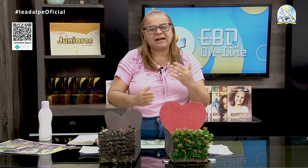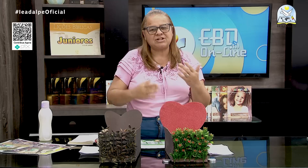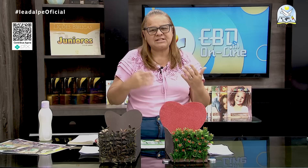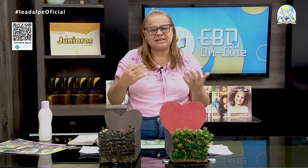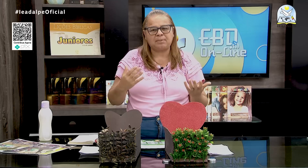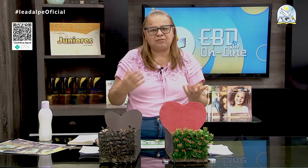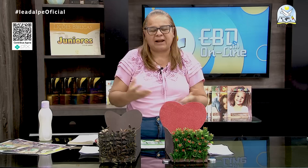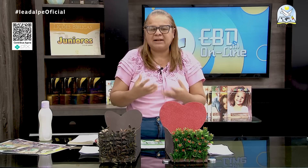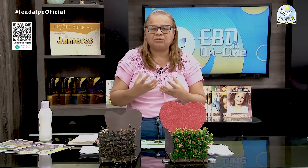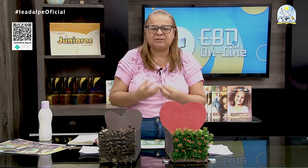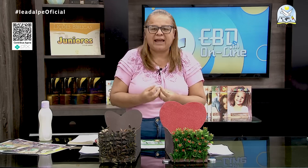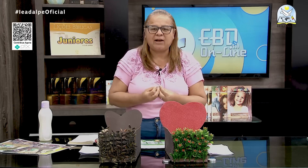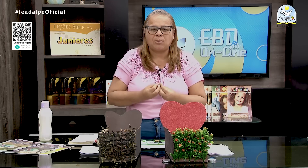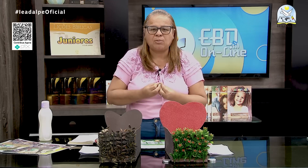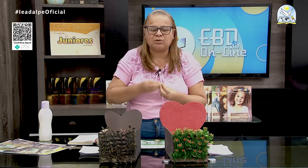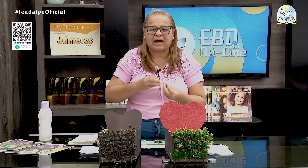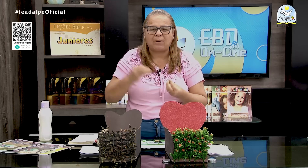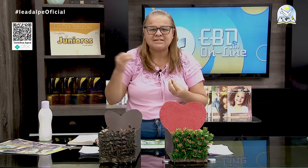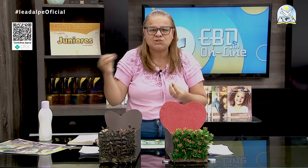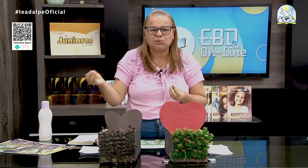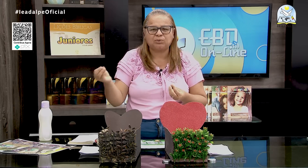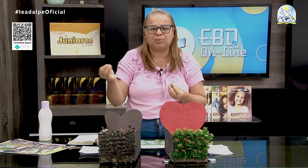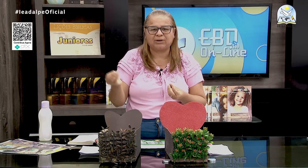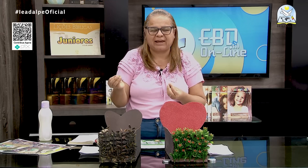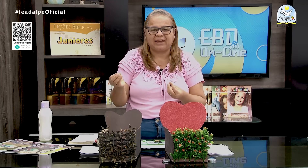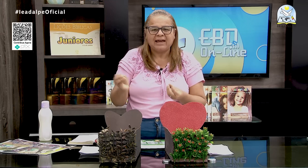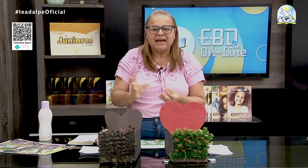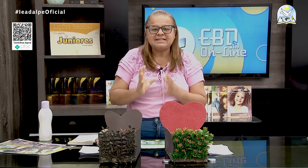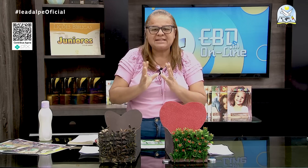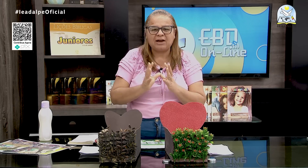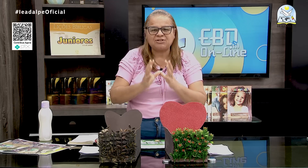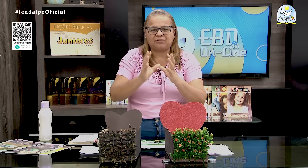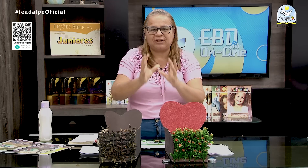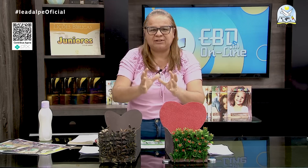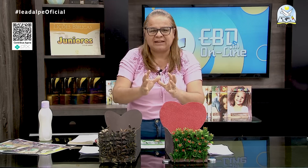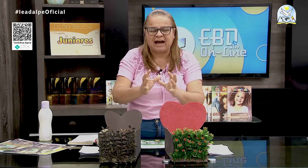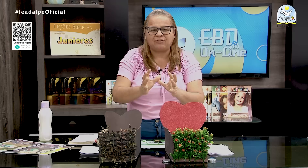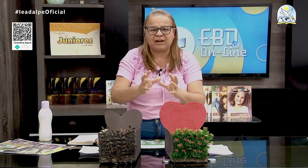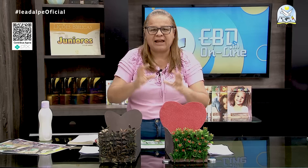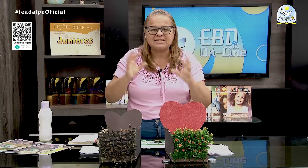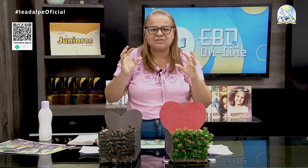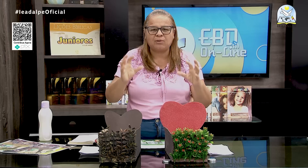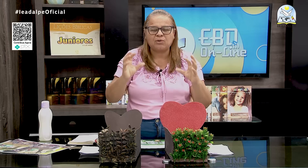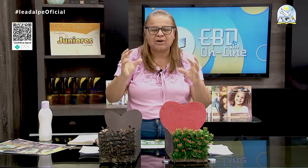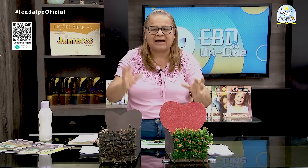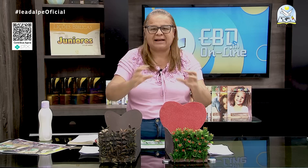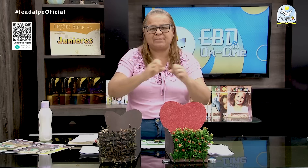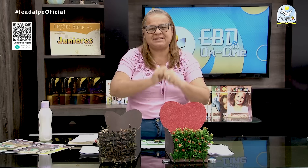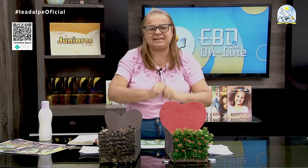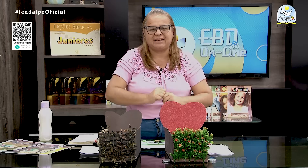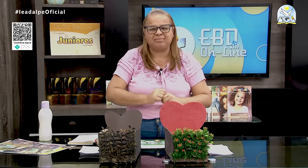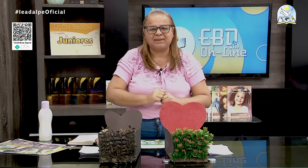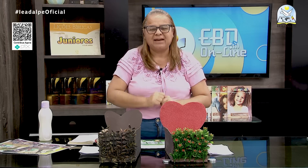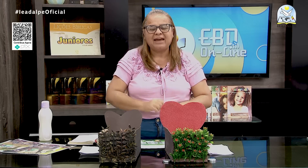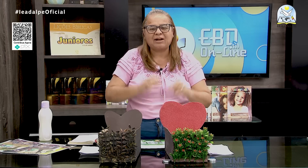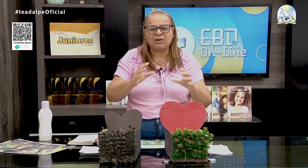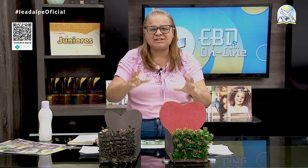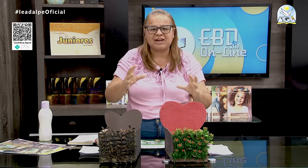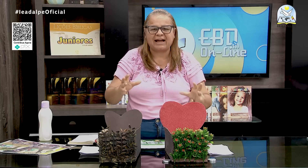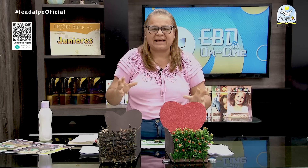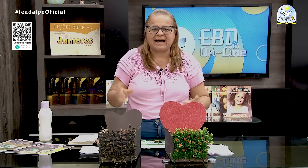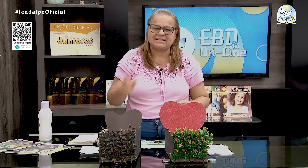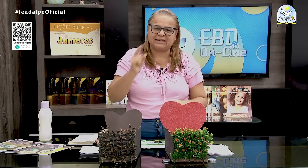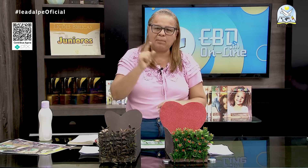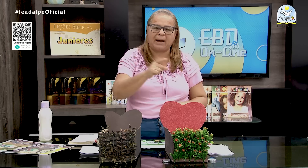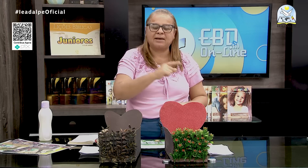lembra que a gente sempre fala não tem como mudar o assunto porque se eu estou falando de árvore eles vão encurtar na cabecinha e